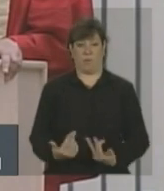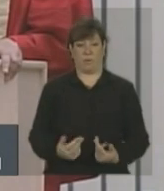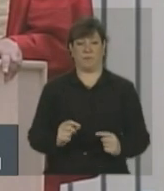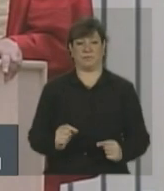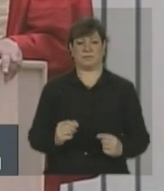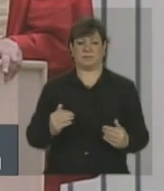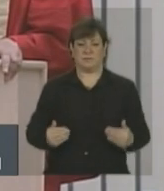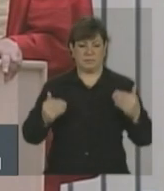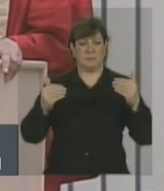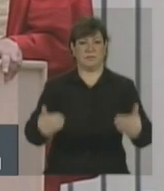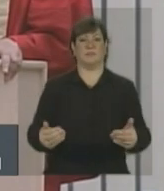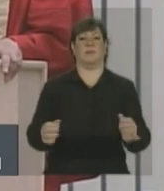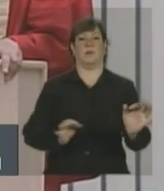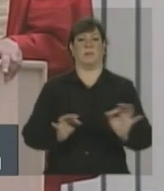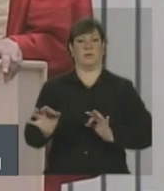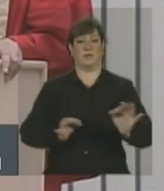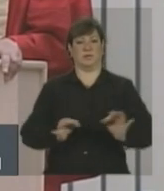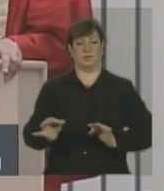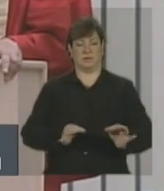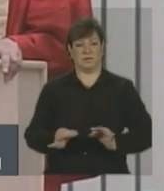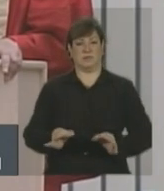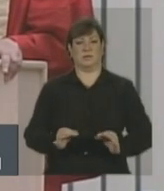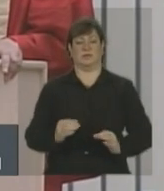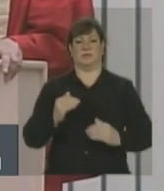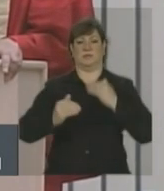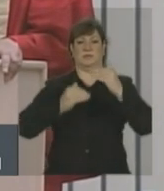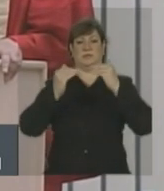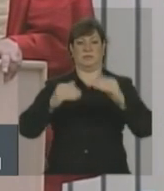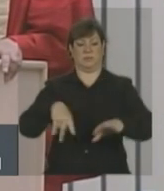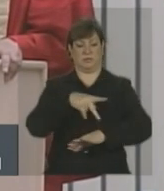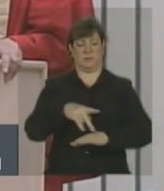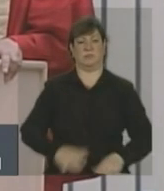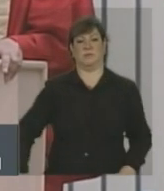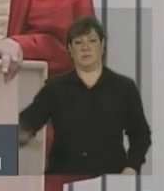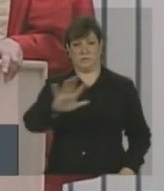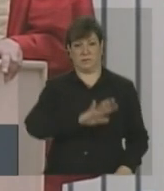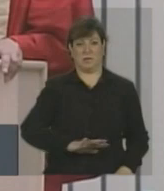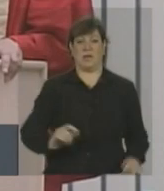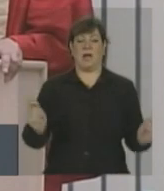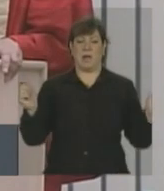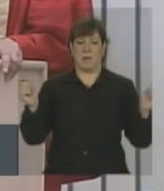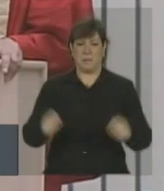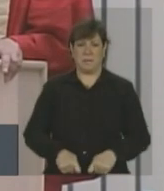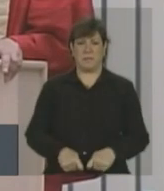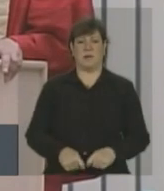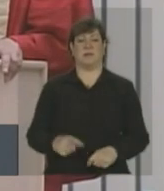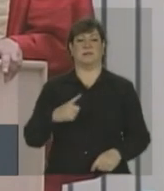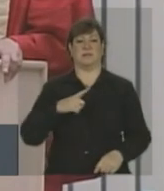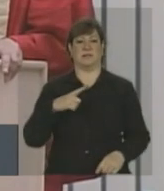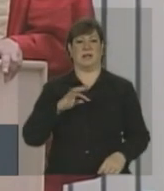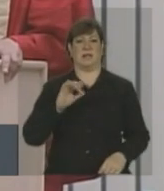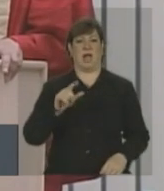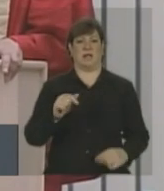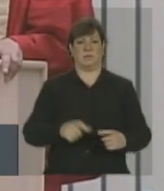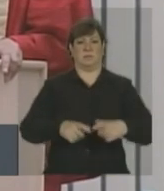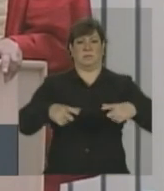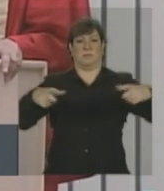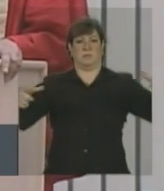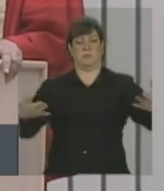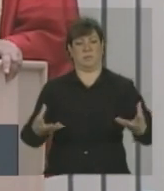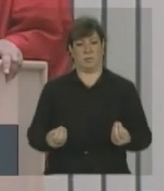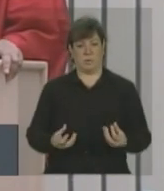adiante projetos nacionais de desenvolvimento capazes de lograr altas taxas de crescimento,